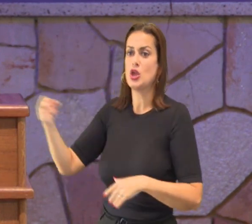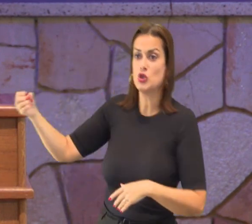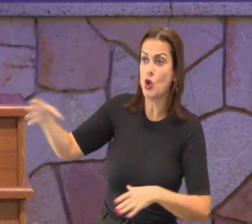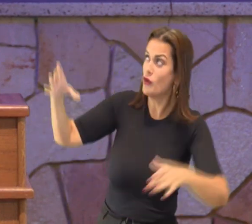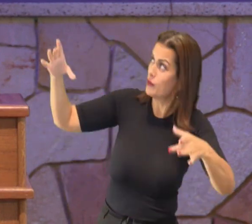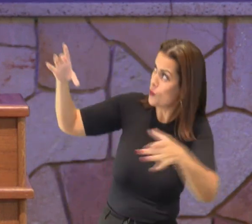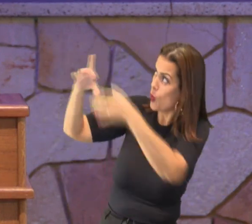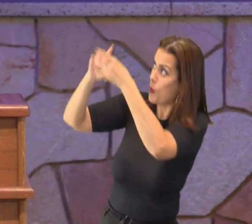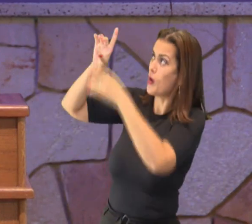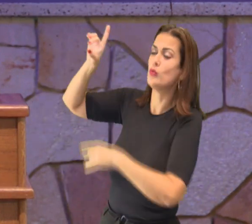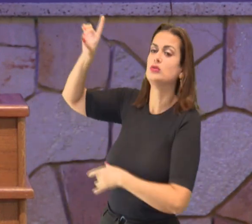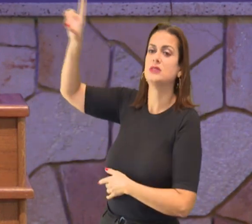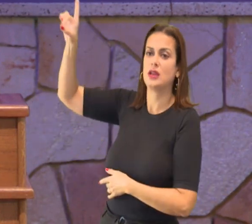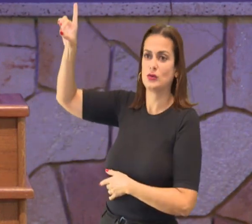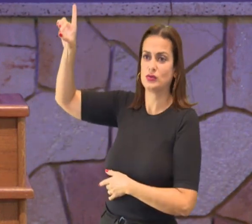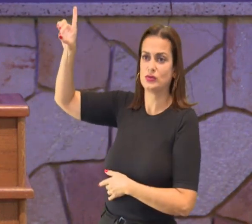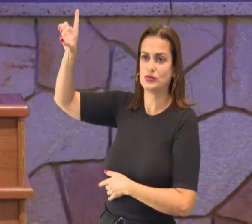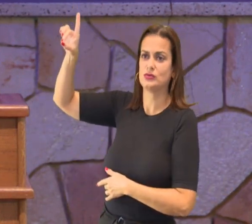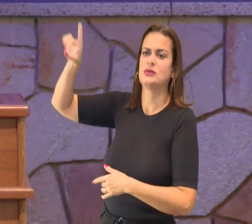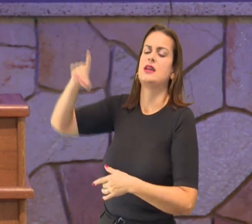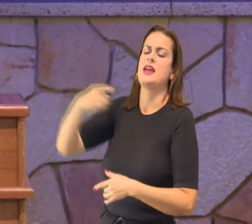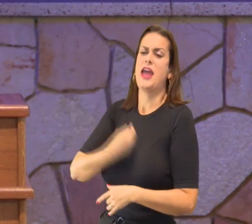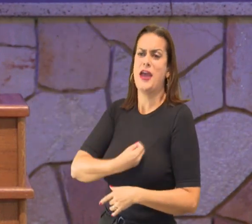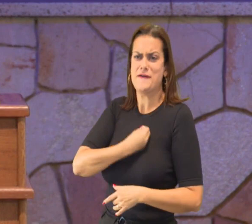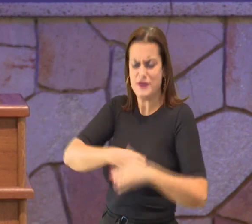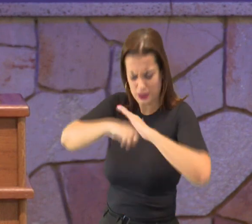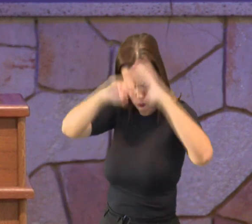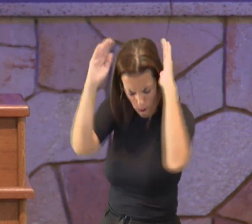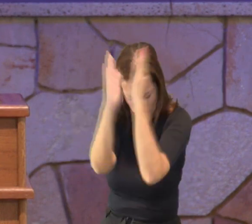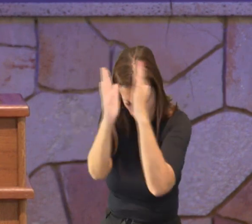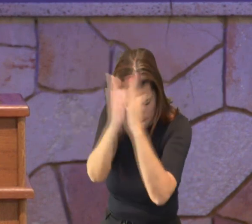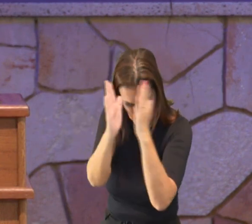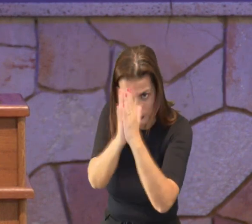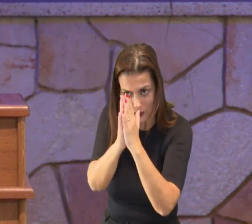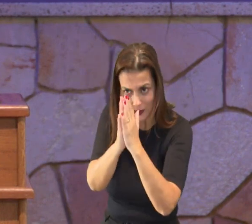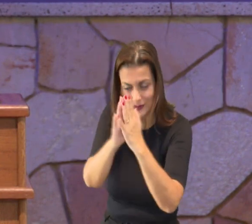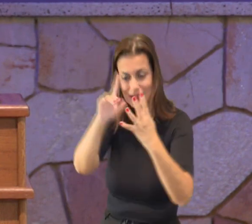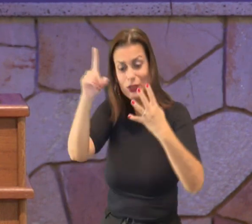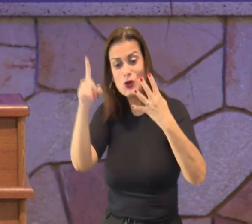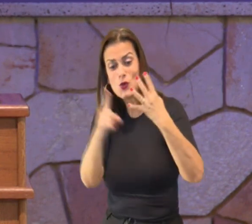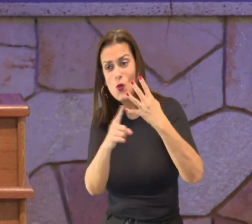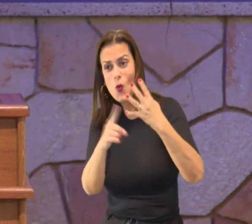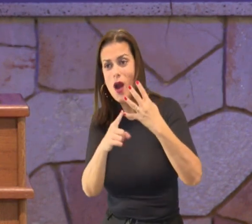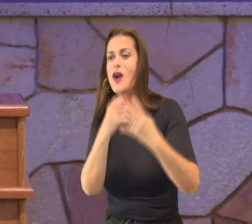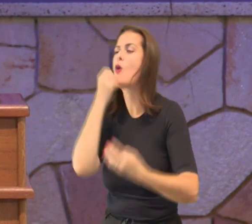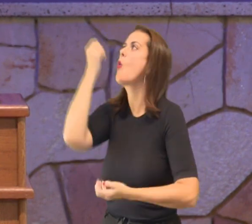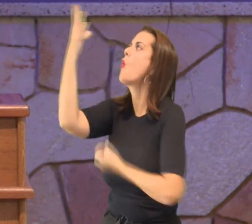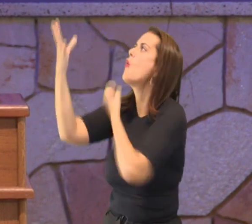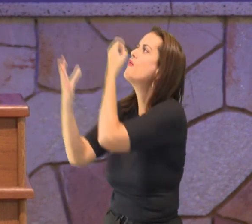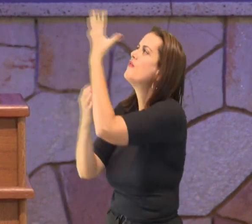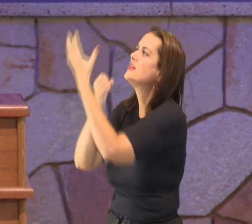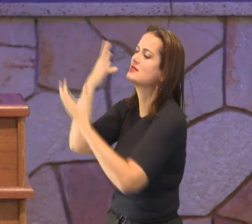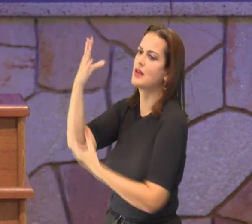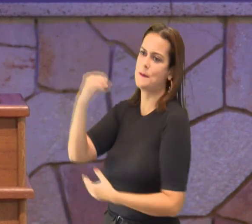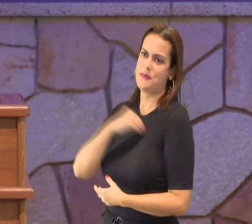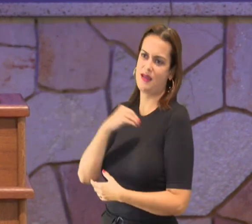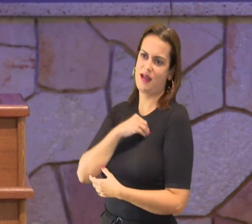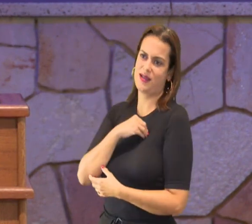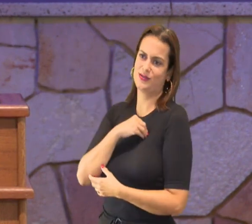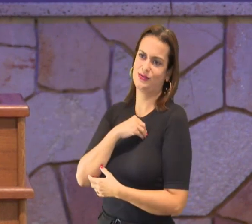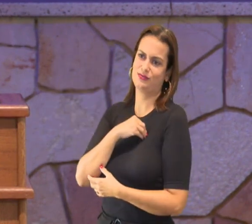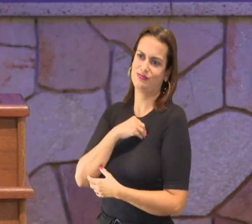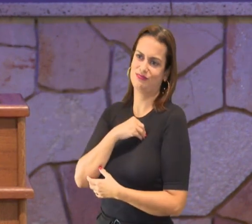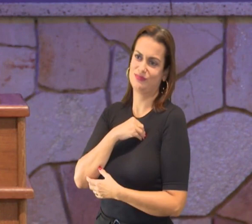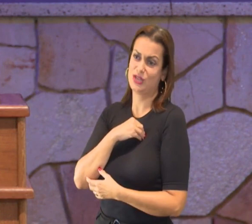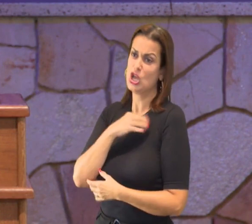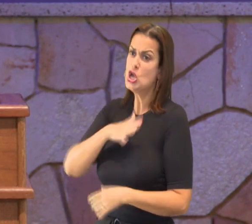Deus, aprofundar na vida de oração e a necessidade de confissão de pecado.